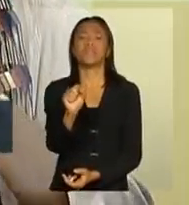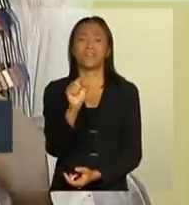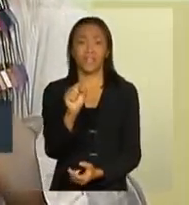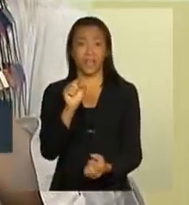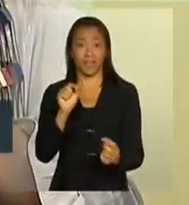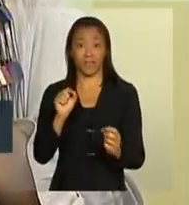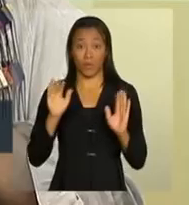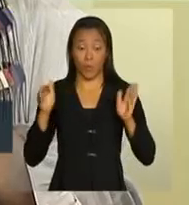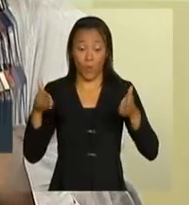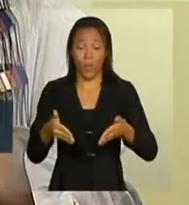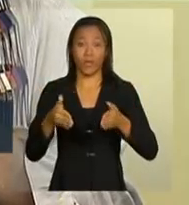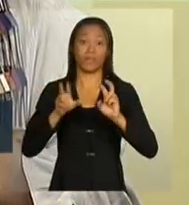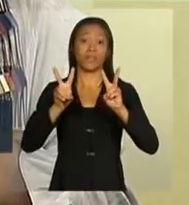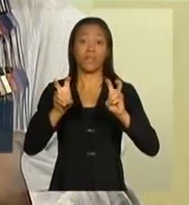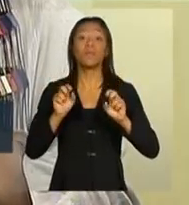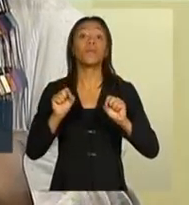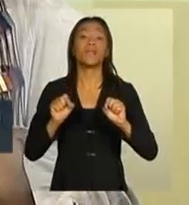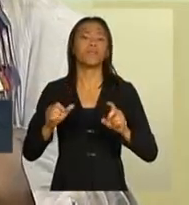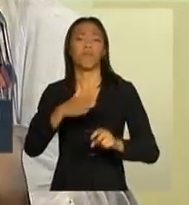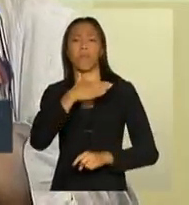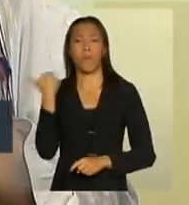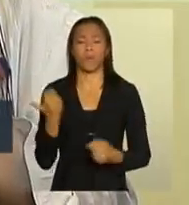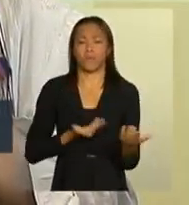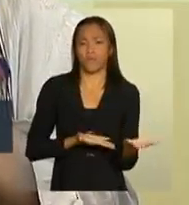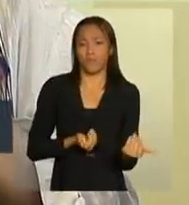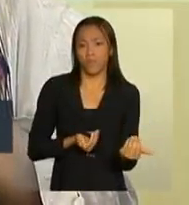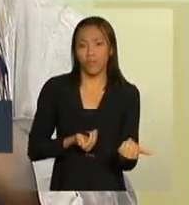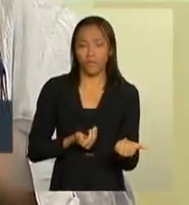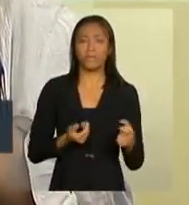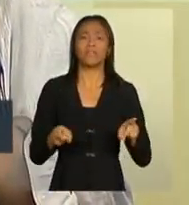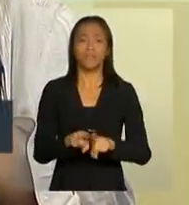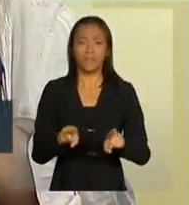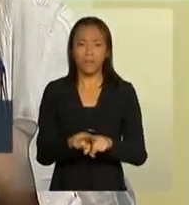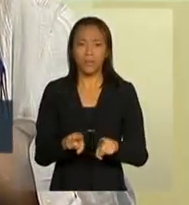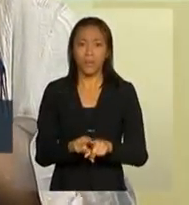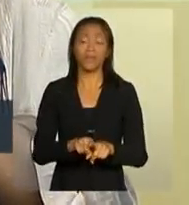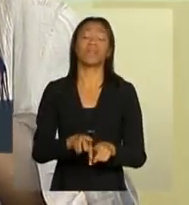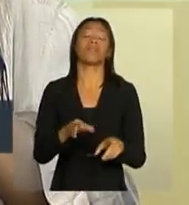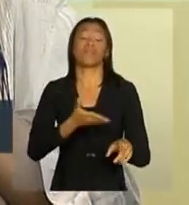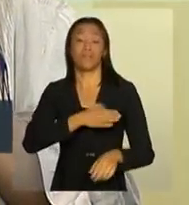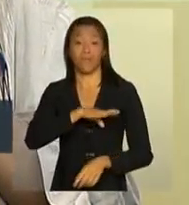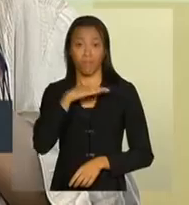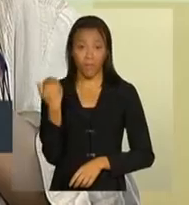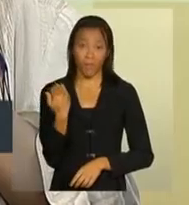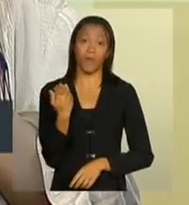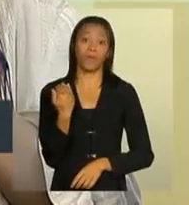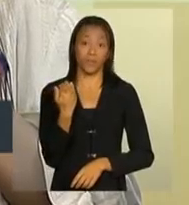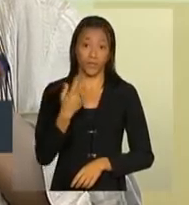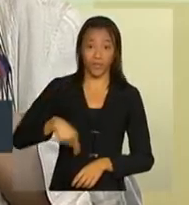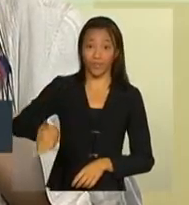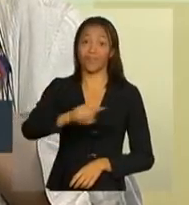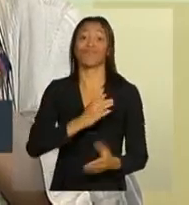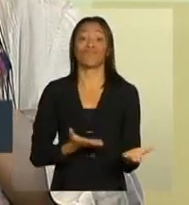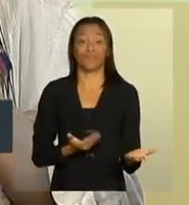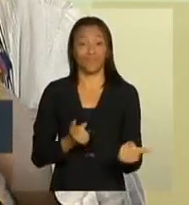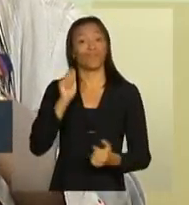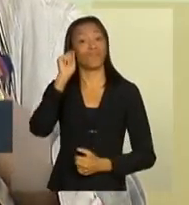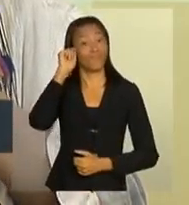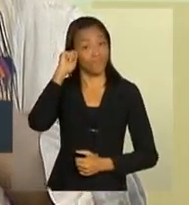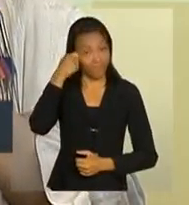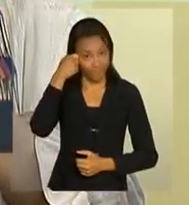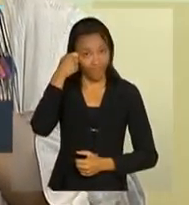essa questão eh da morte de jovens e mais especificamente da morte eh de jovens negros.